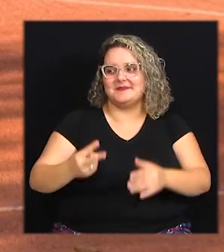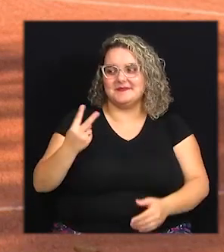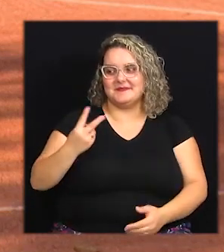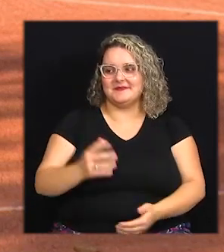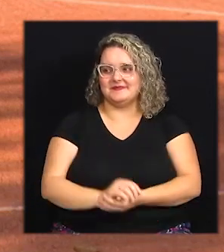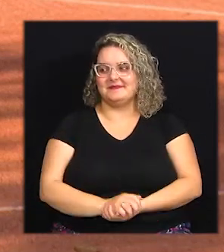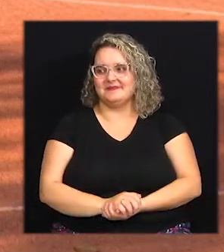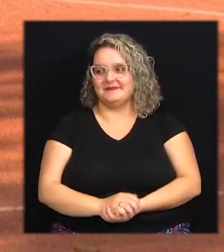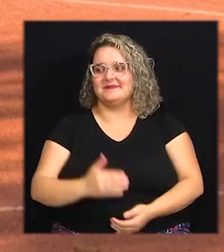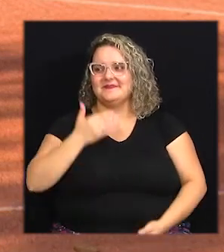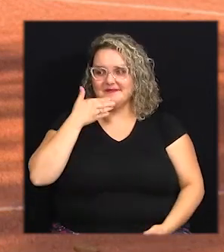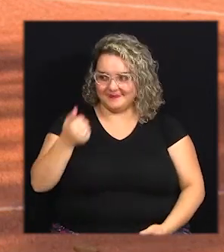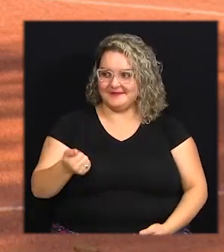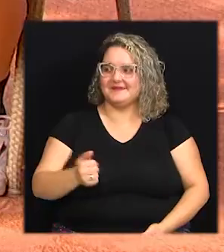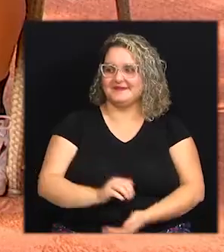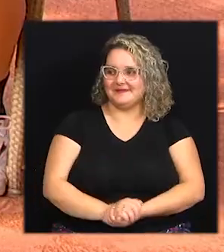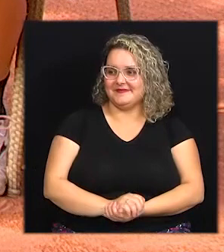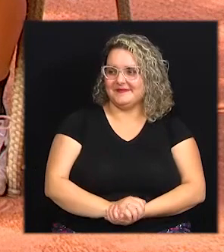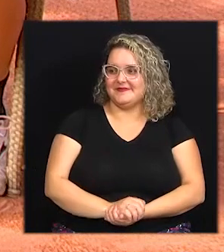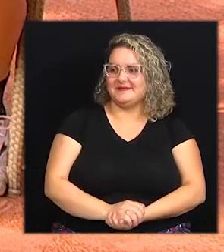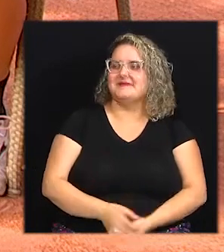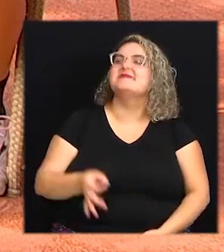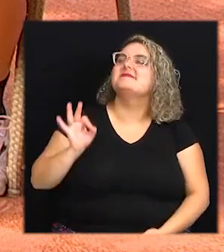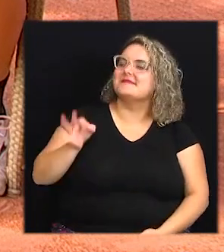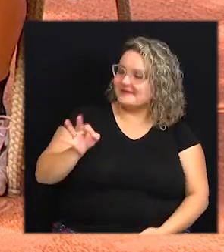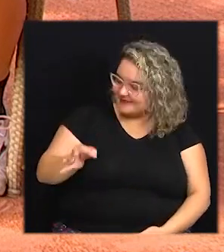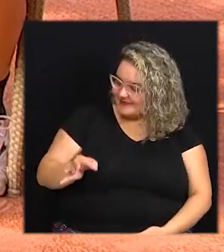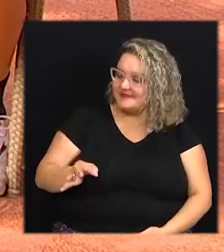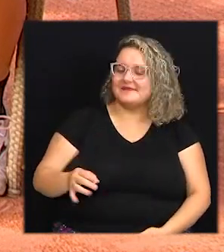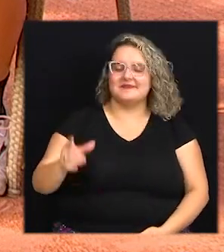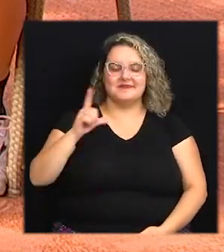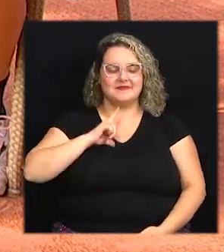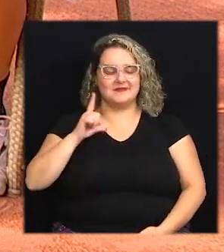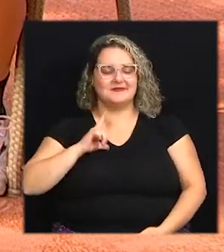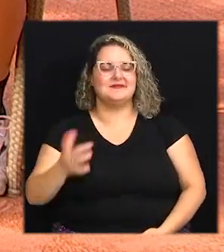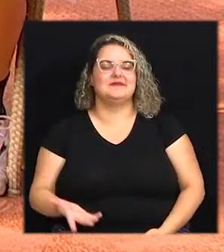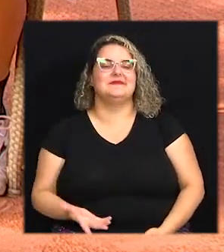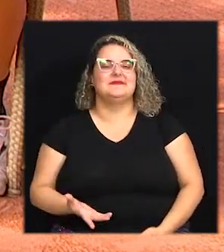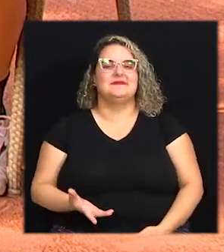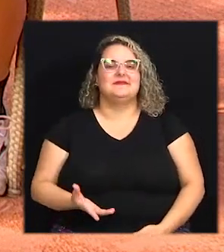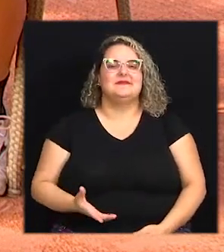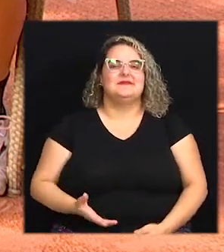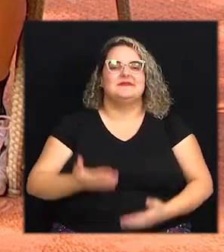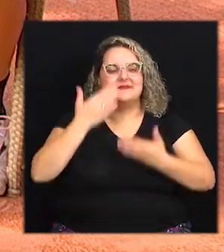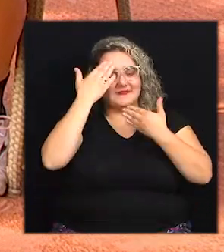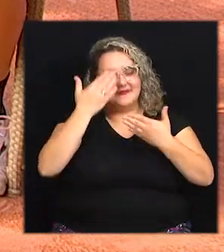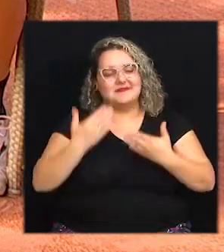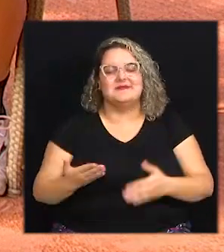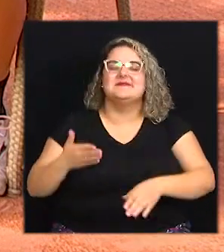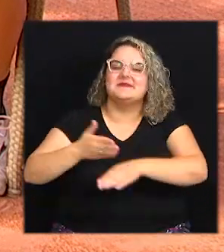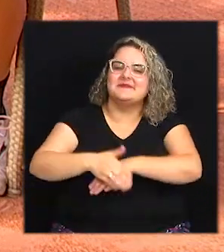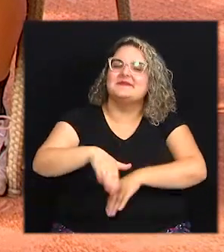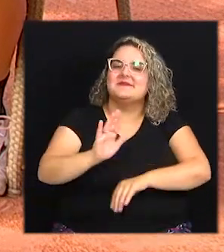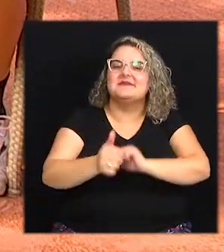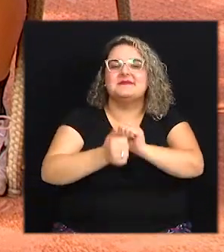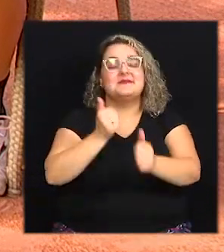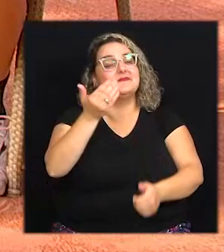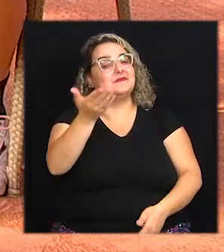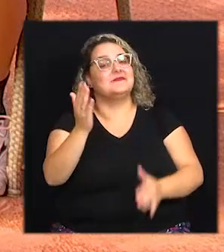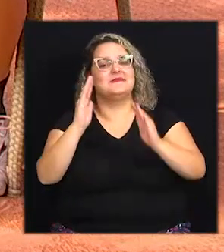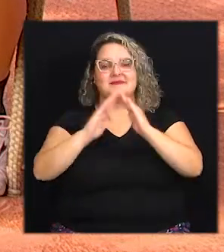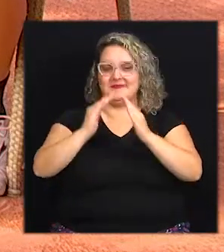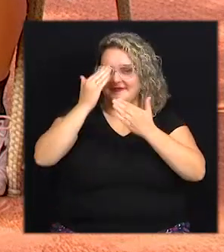que nessa parte 2 eu esteja melhor ainda. E com certeza estará. Matheus Bueres participando aqui do No